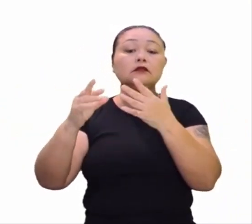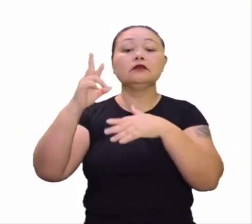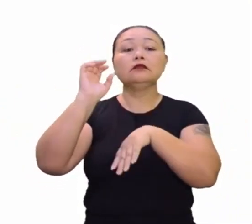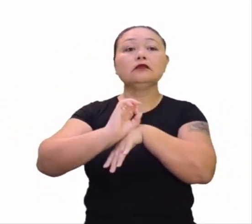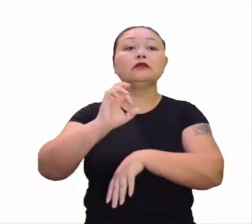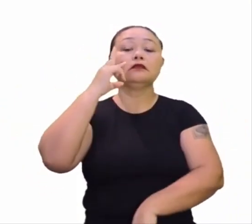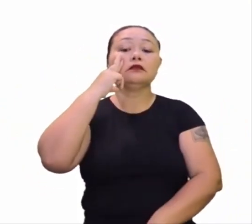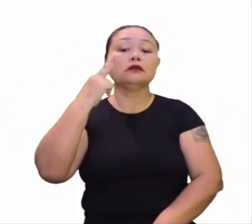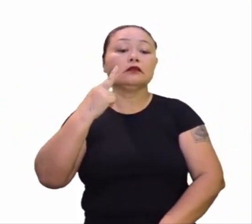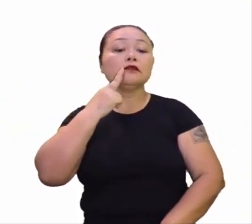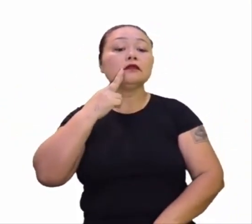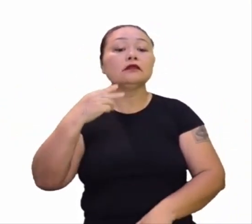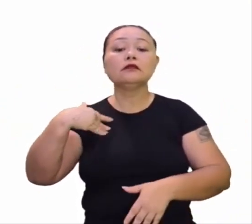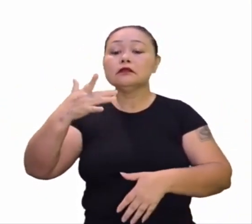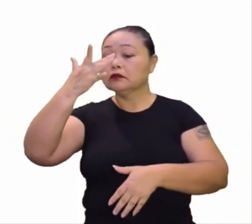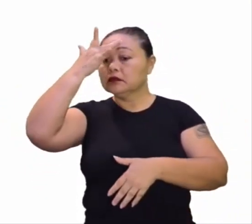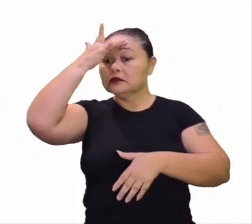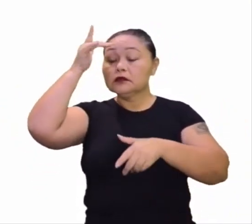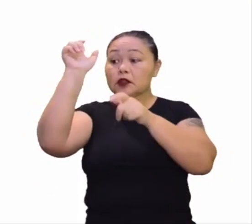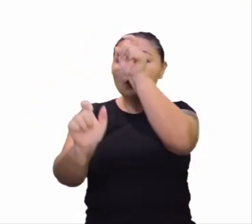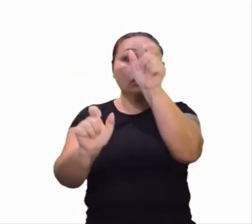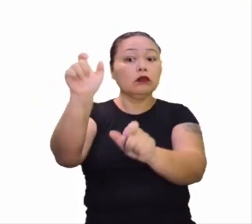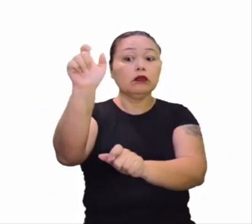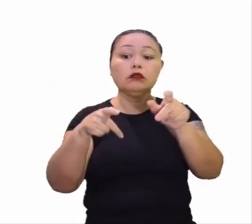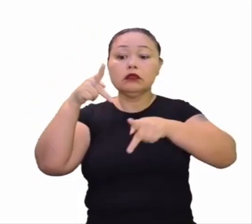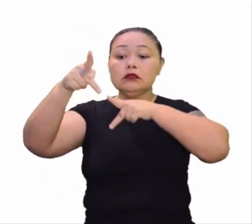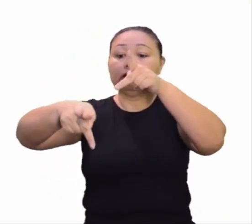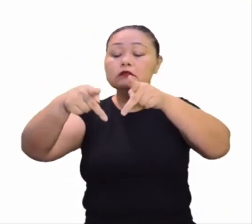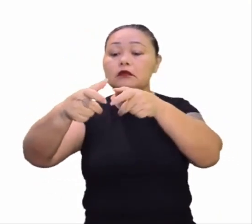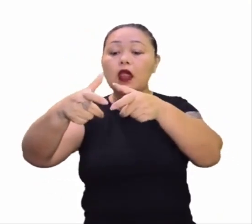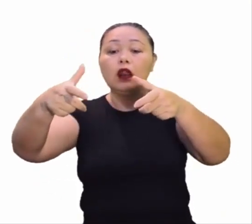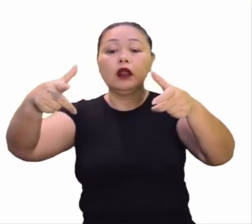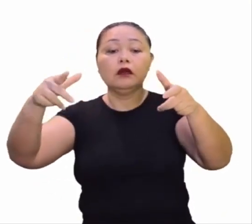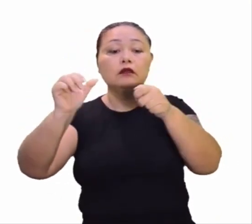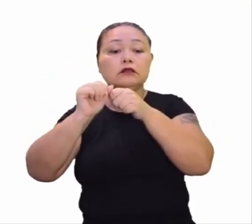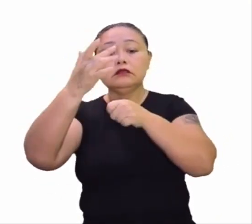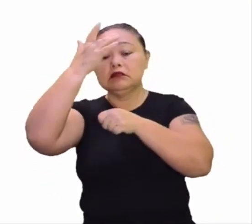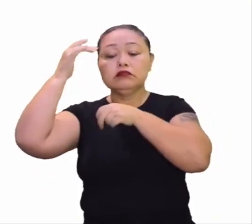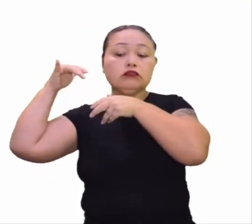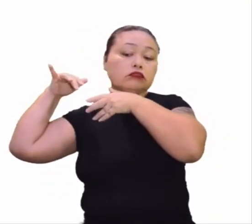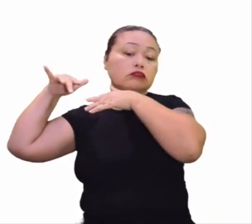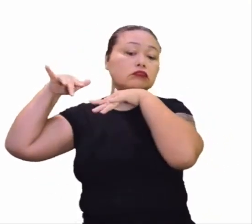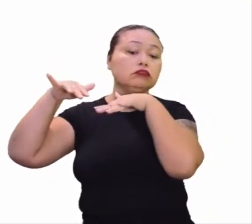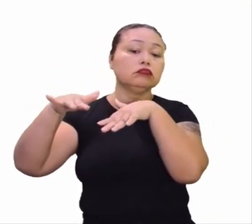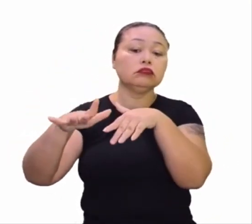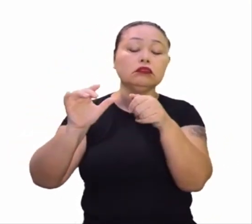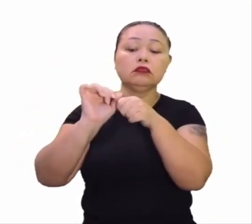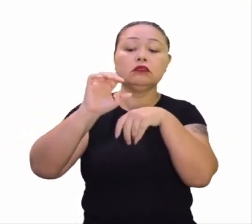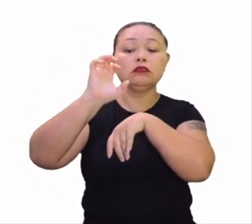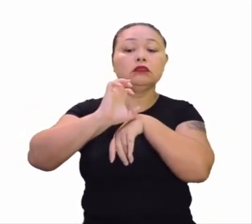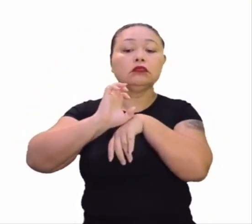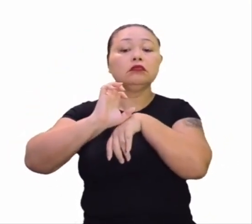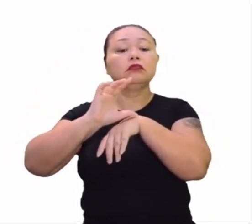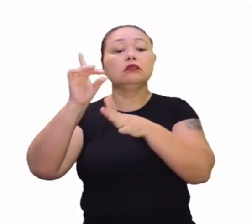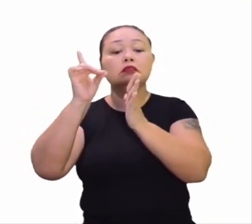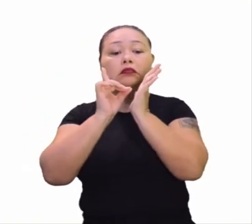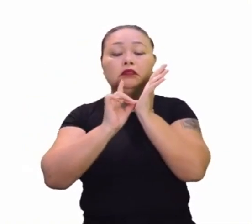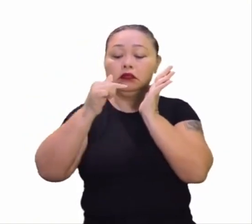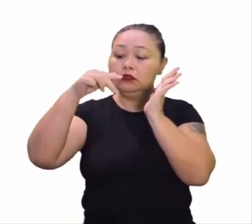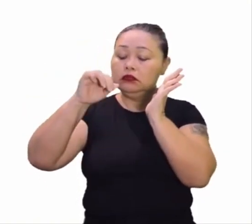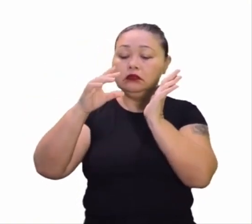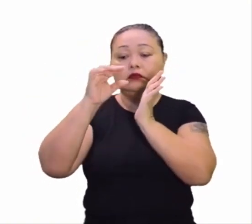que Rondônia recebe seu maior contingente populacional. Esses migrantes que povoaram Rondônia nas décadas de